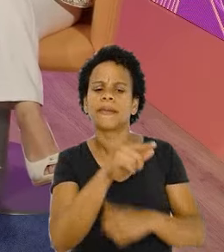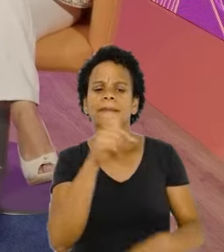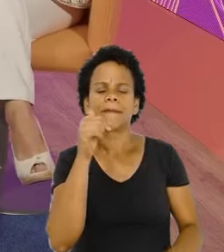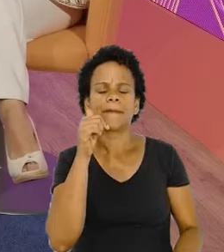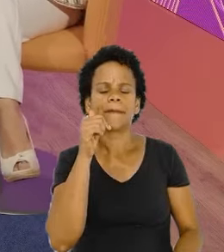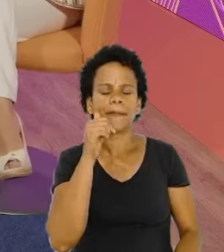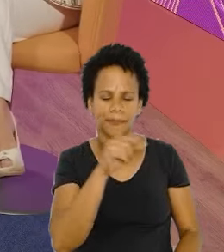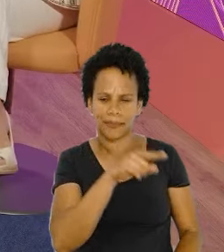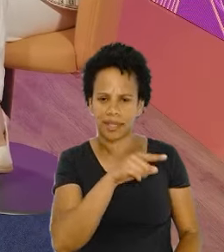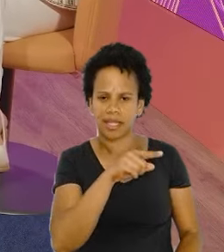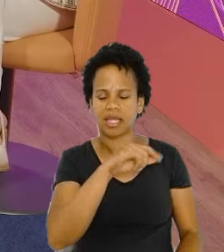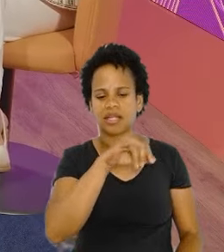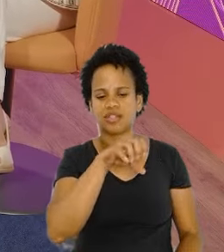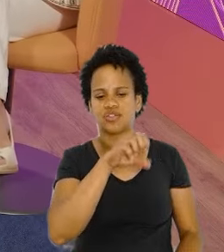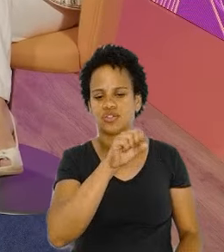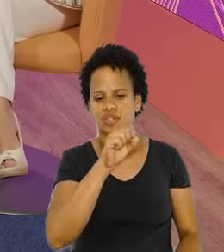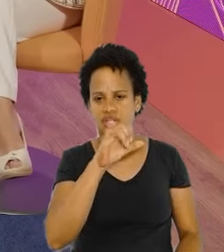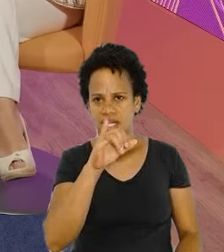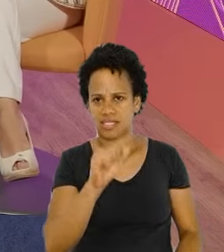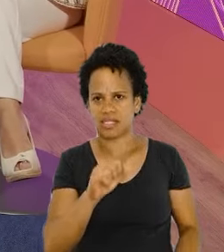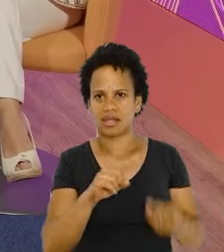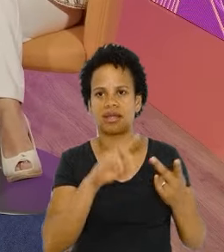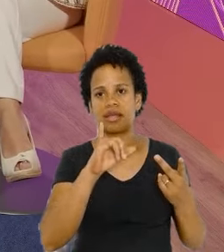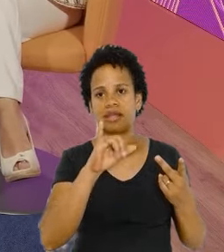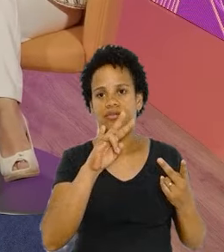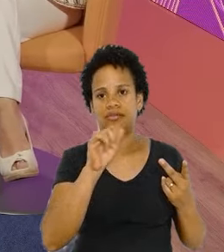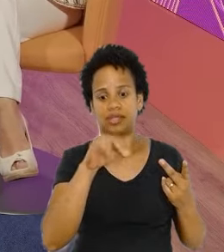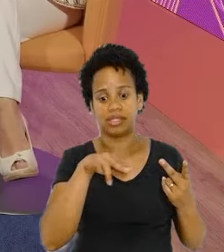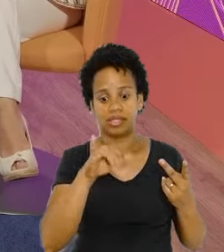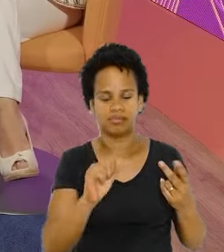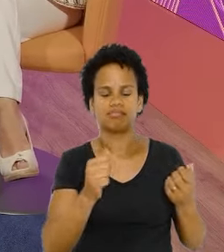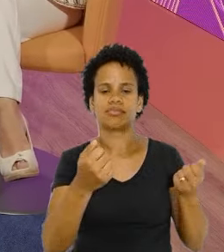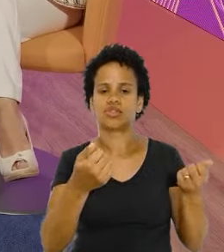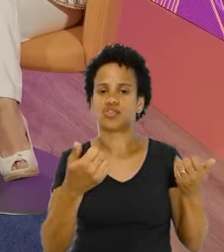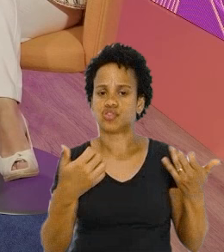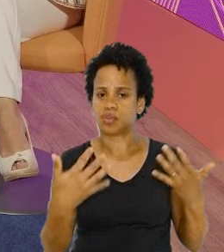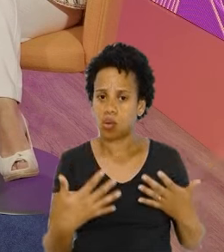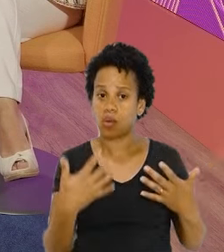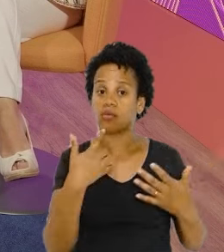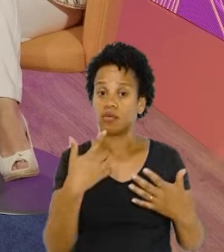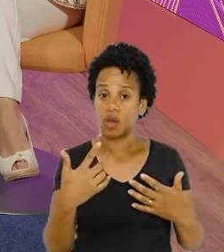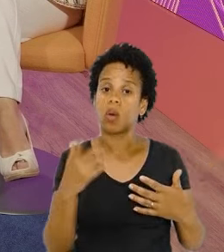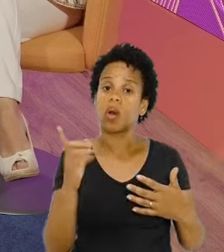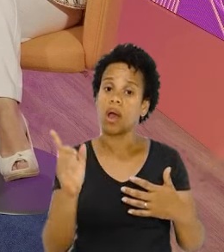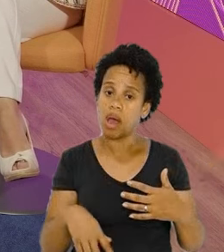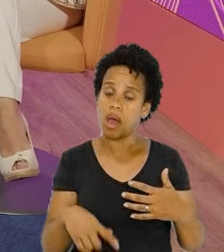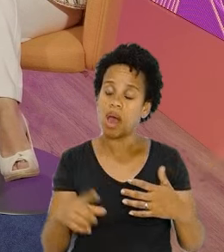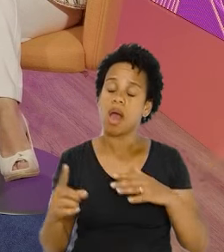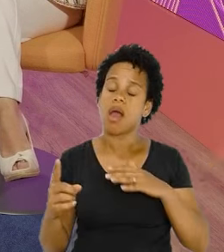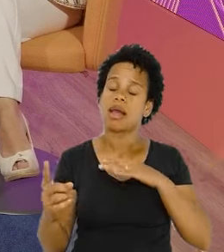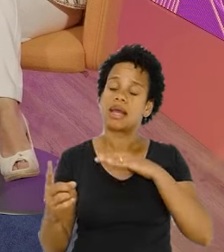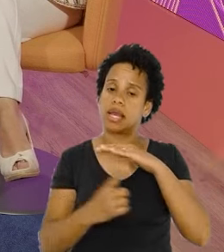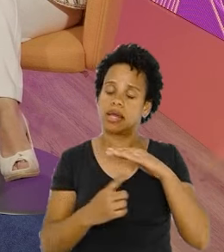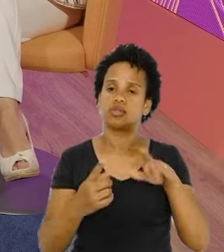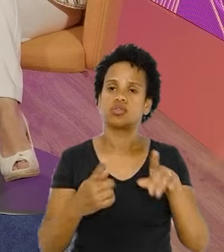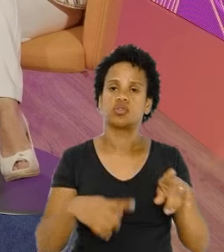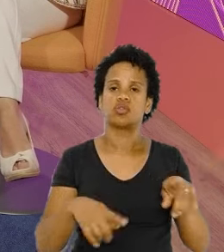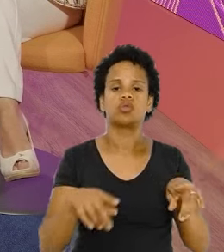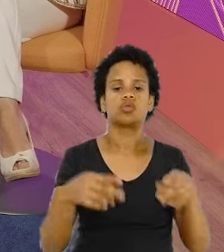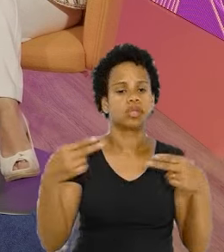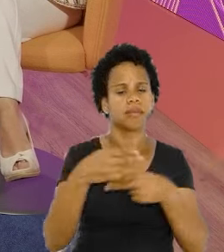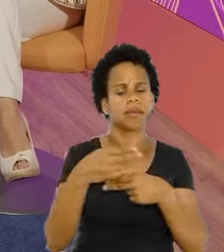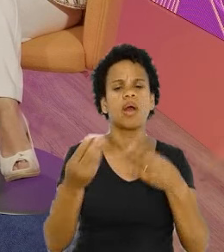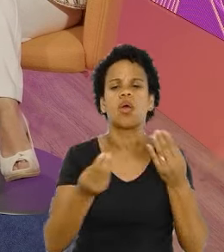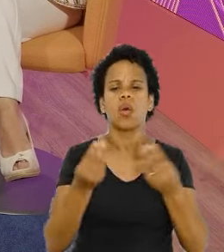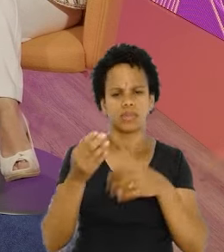tanto a Jéssica quanto a Ivânia falaram que são clientes do sebrai você chegou a fazer curso como que foi